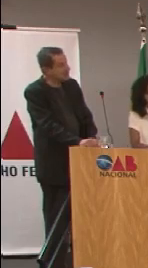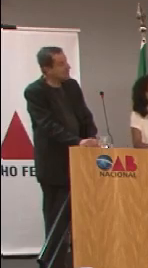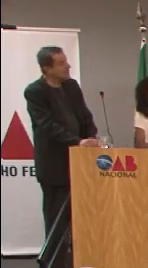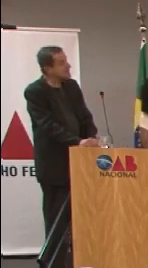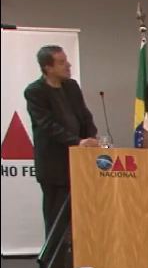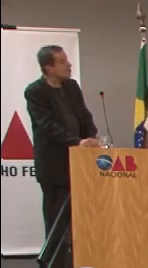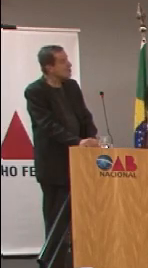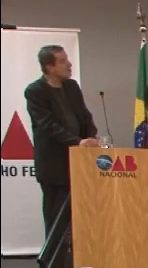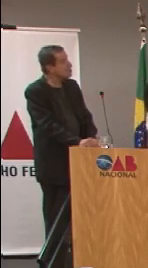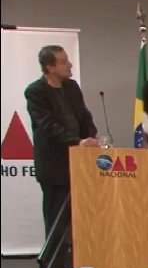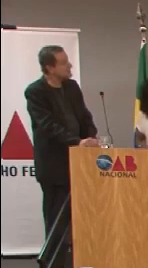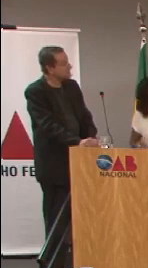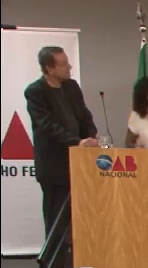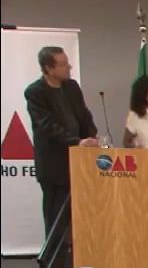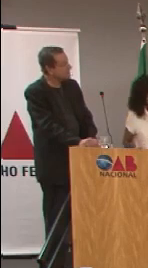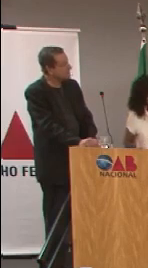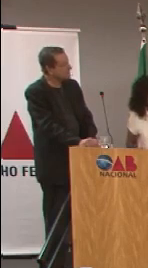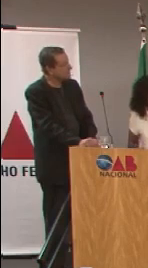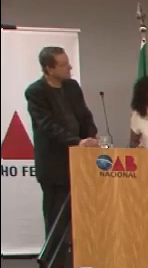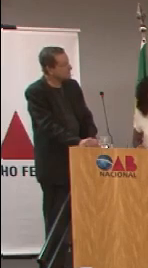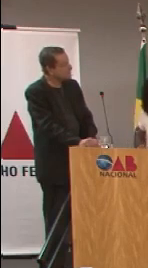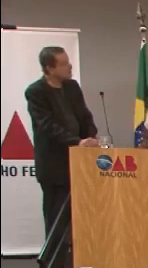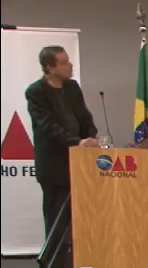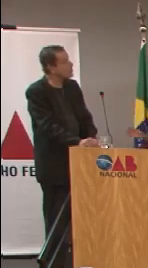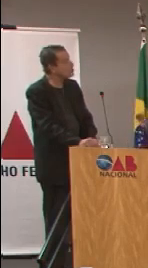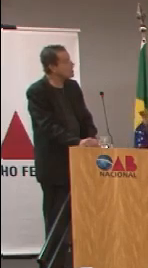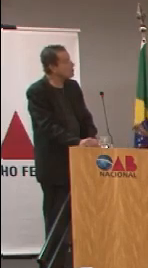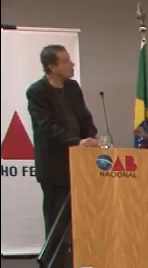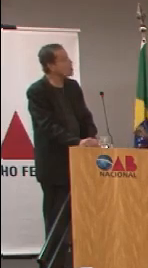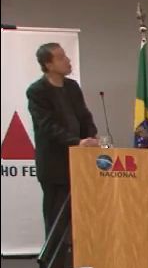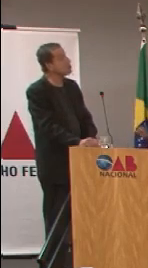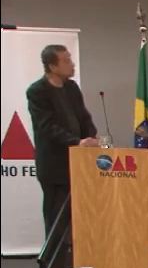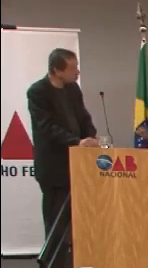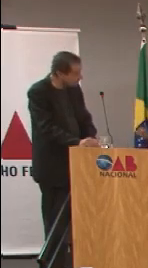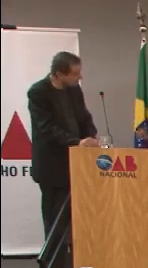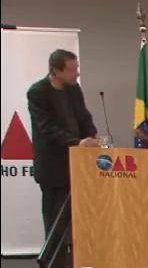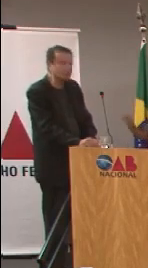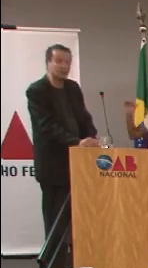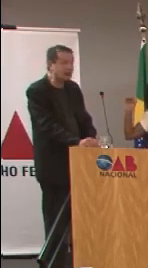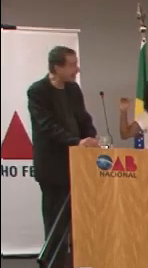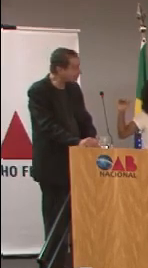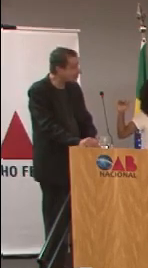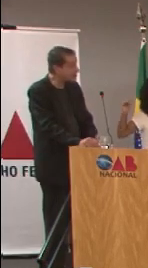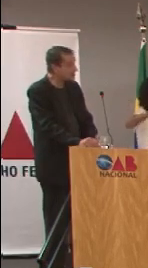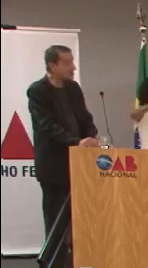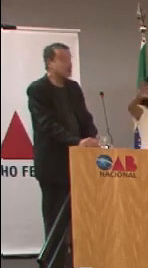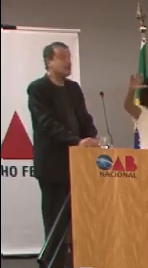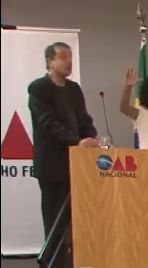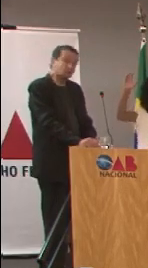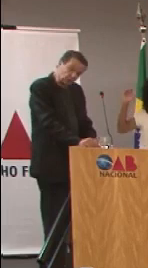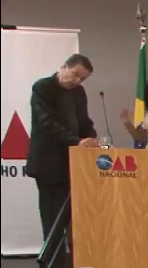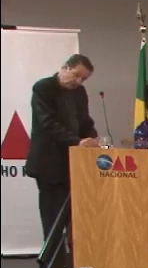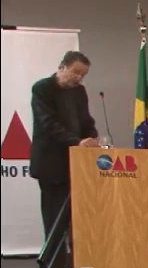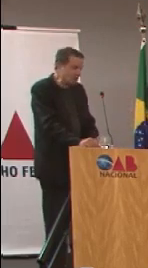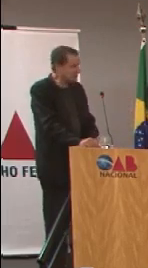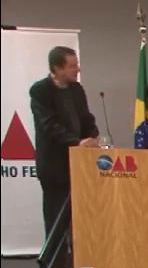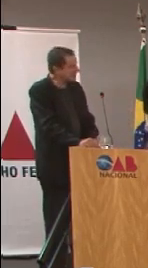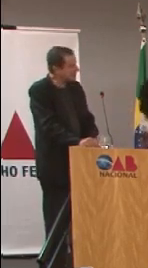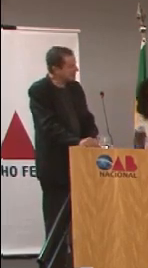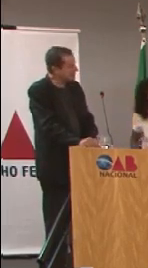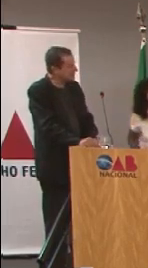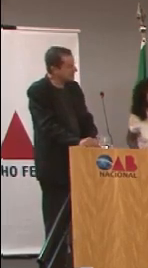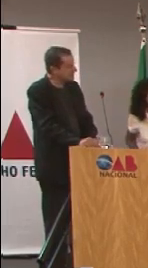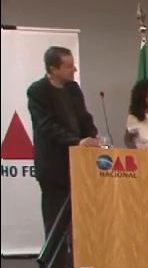aqui. Faça como você quiser. Não do fala assim, Juca, que eu vou tomar de conta. Toma